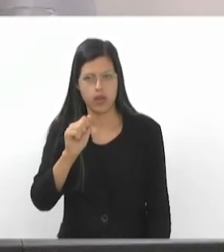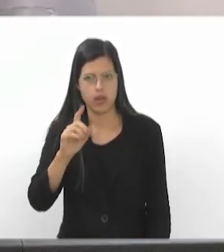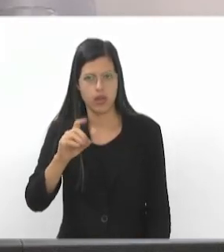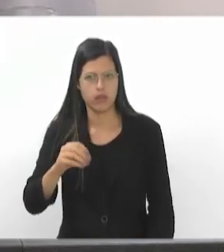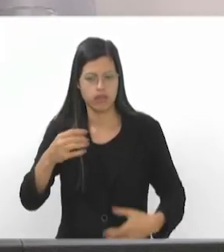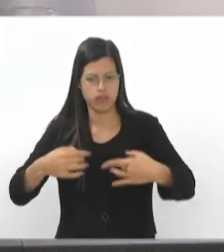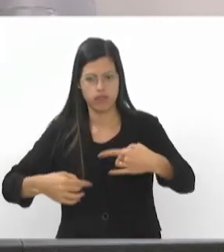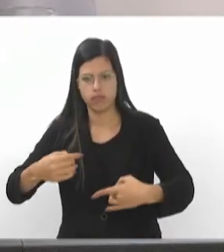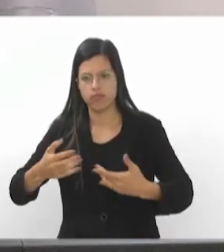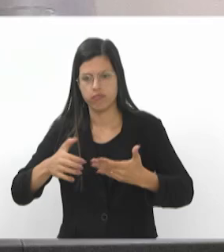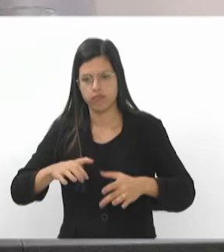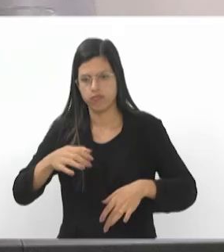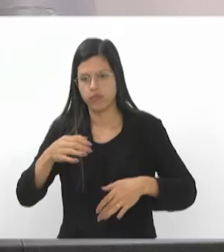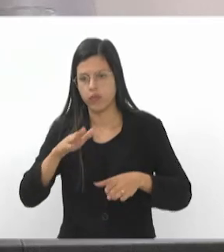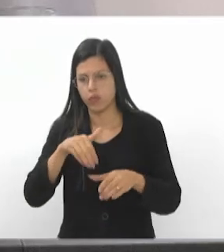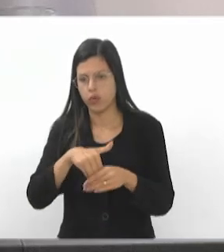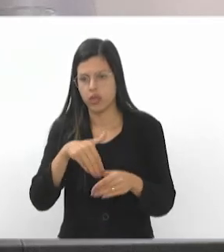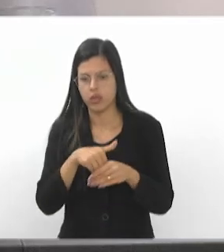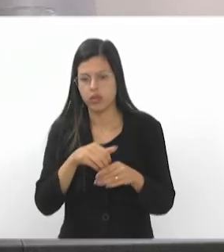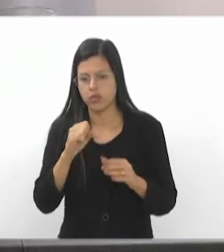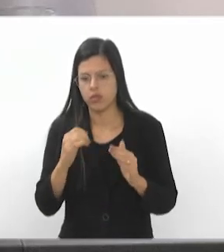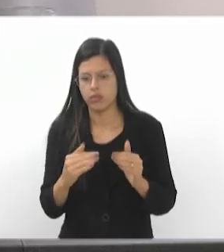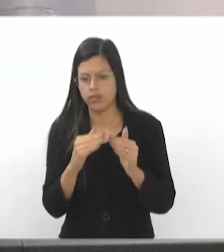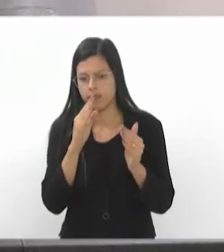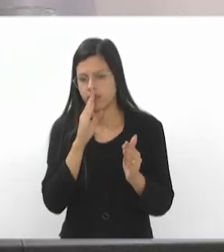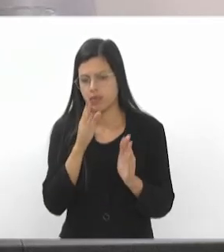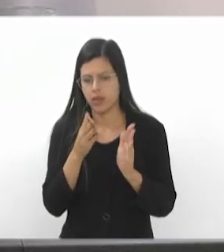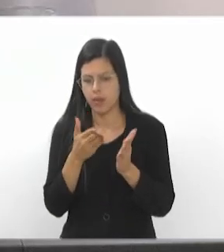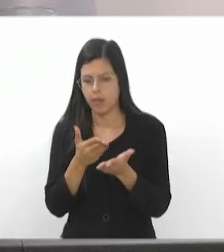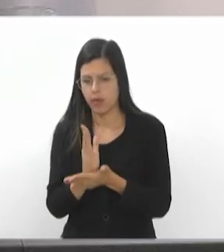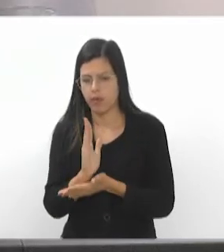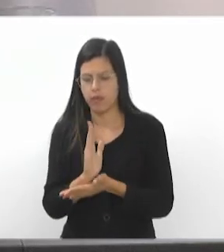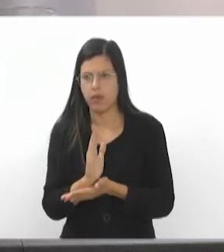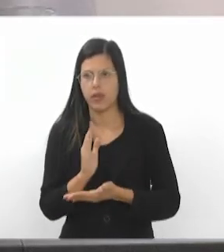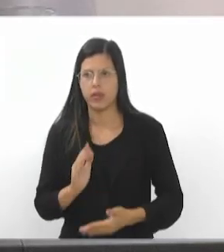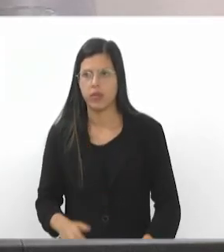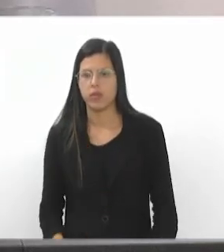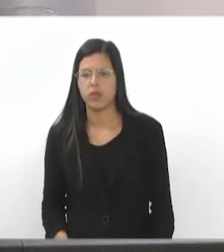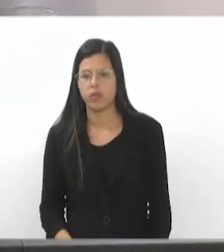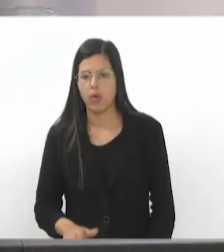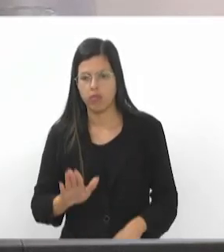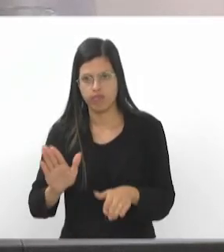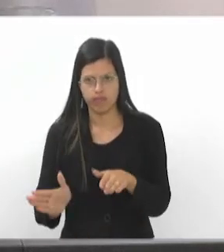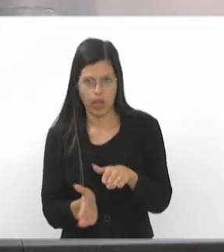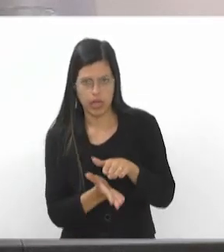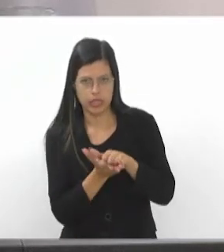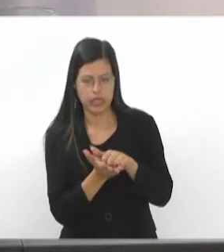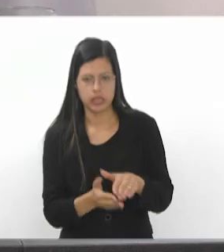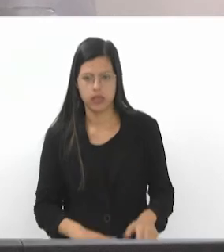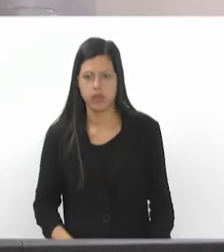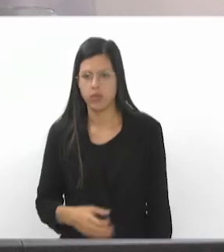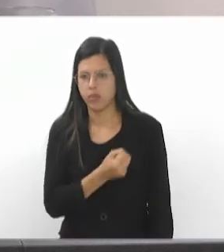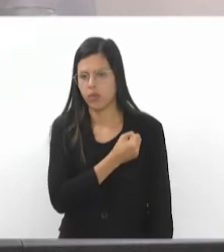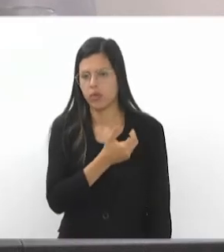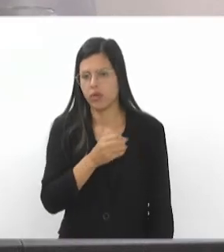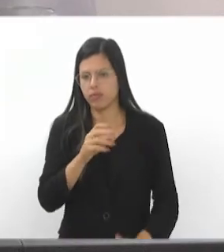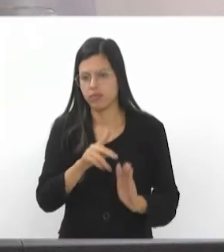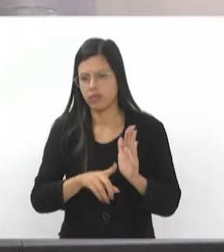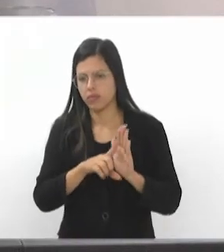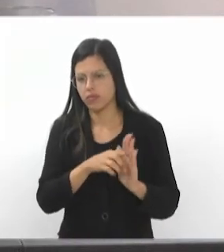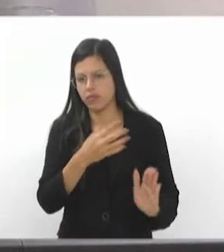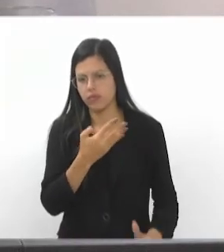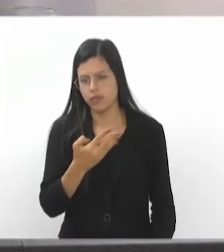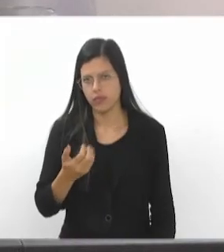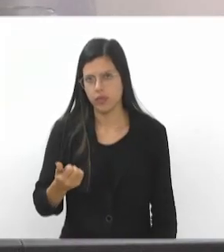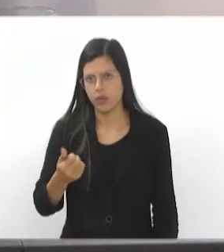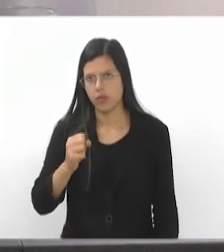encerrada a discussão, em votação, os senhores que aprovam permaneçam como estão, aprovada a anexação. Item 10 da pauta, o projeto de lei